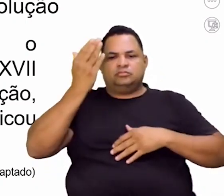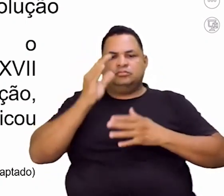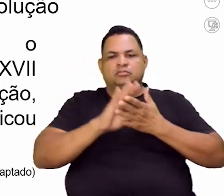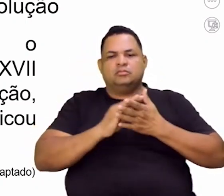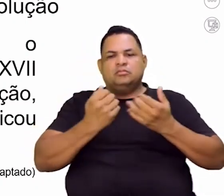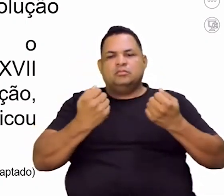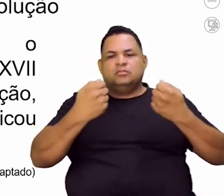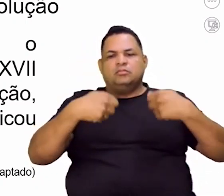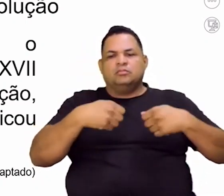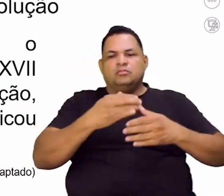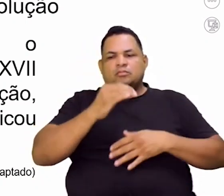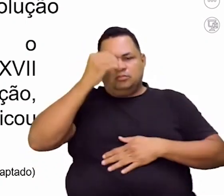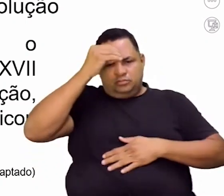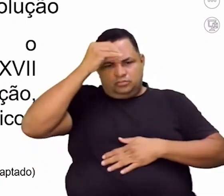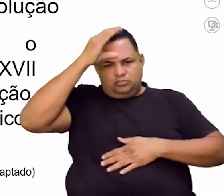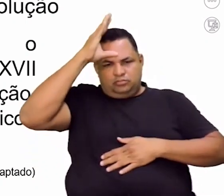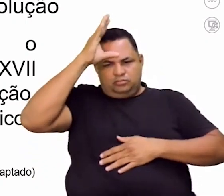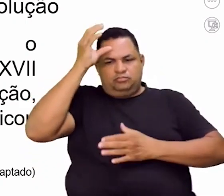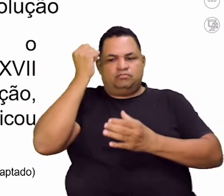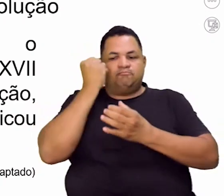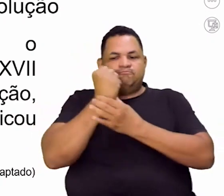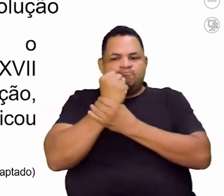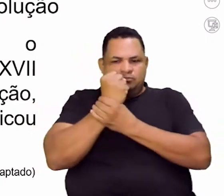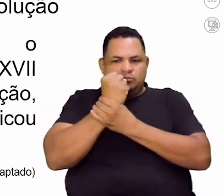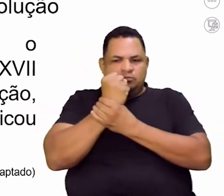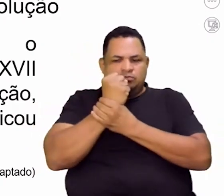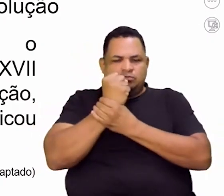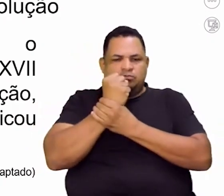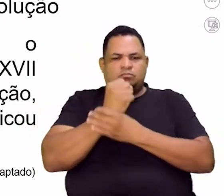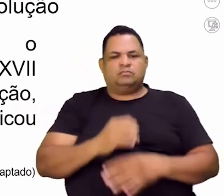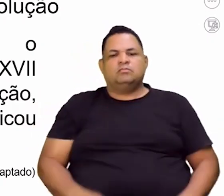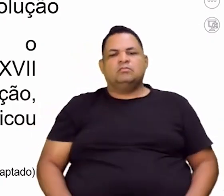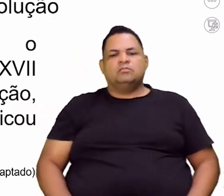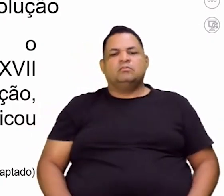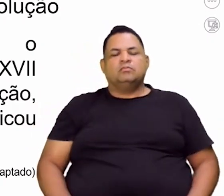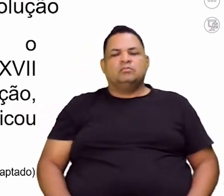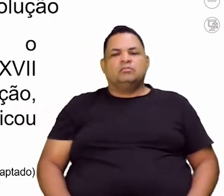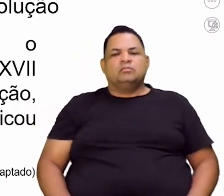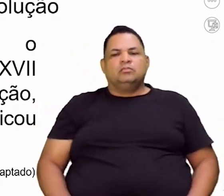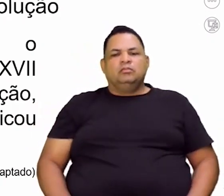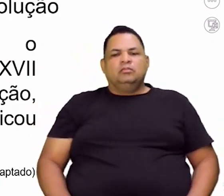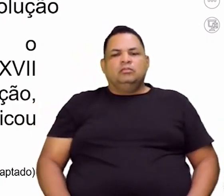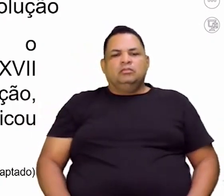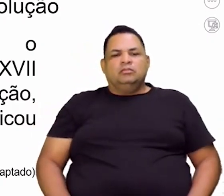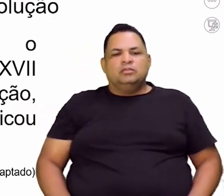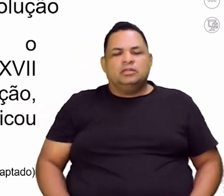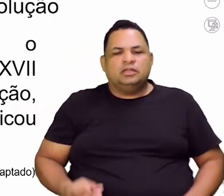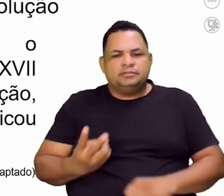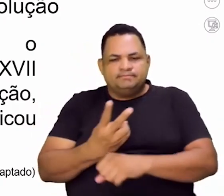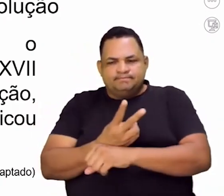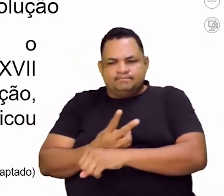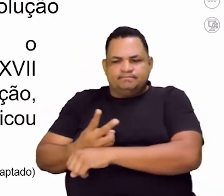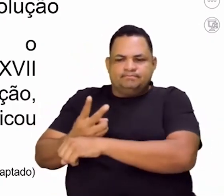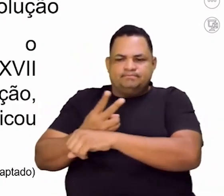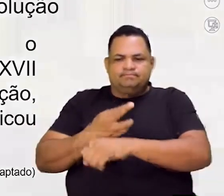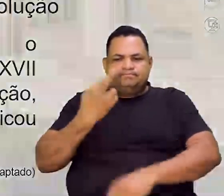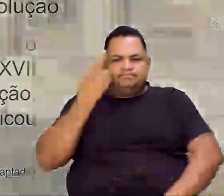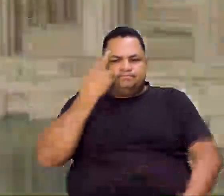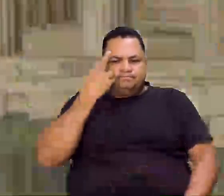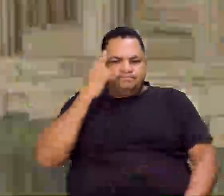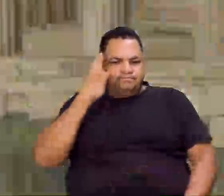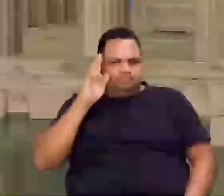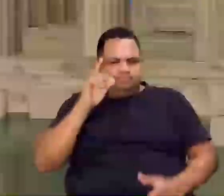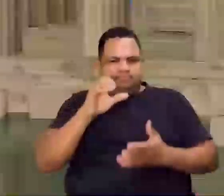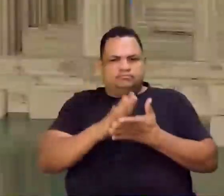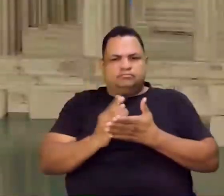quê? Proporcionar um conhecimento mais seguro. Gente, essa busca racional de